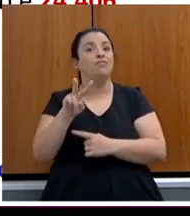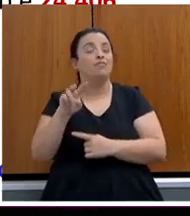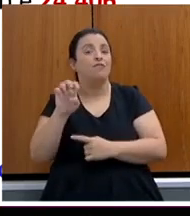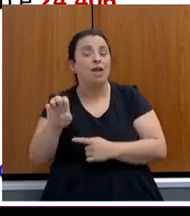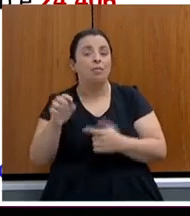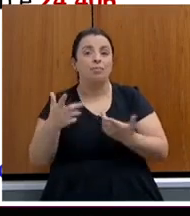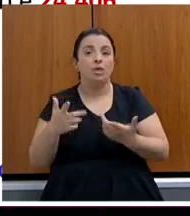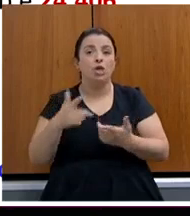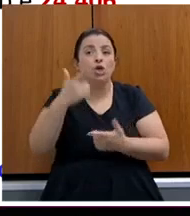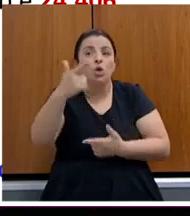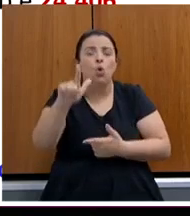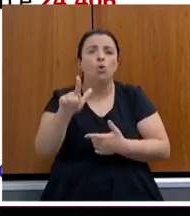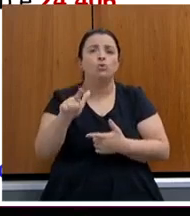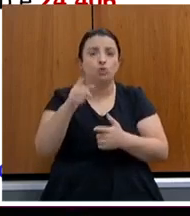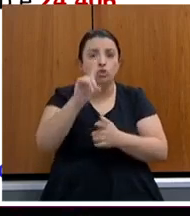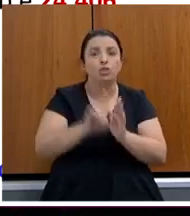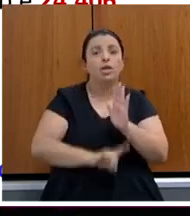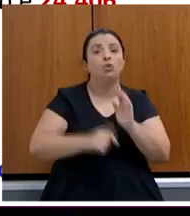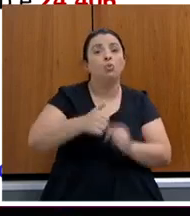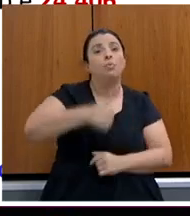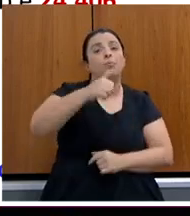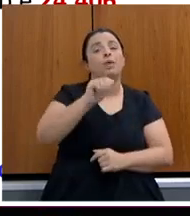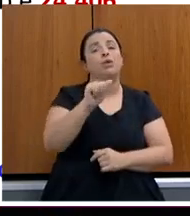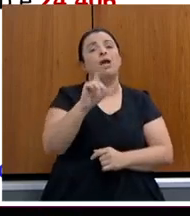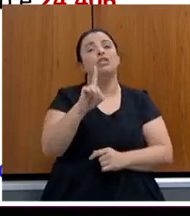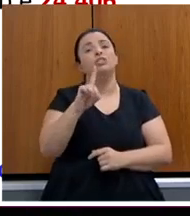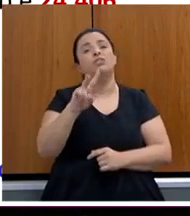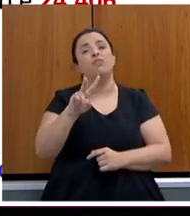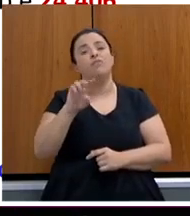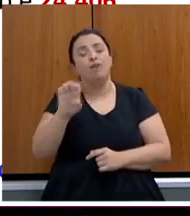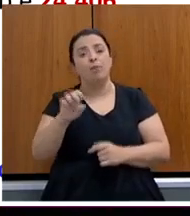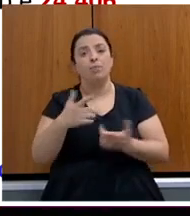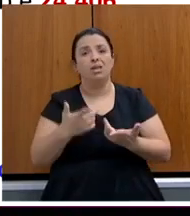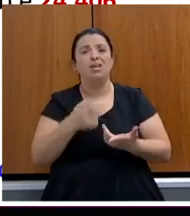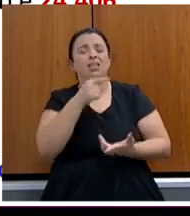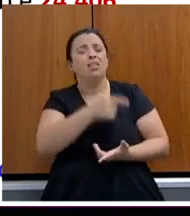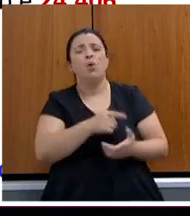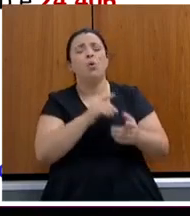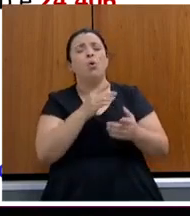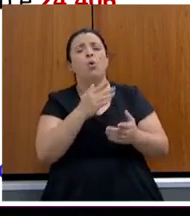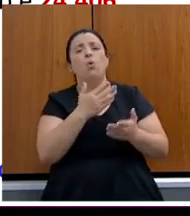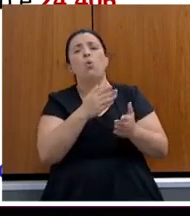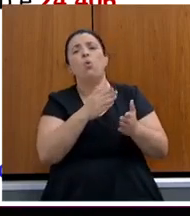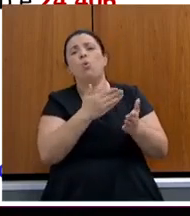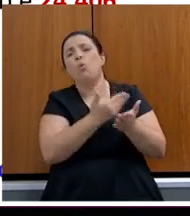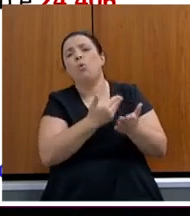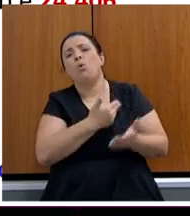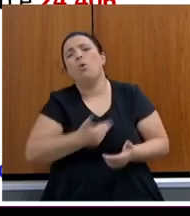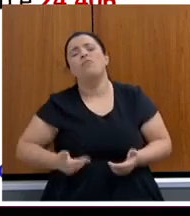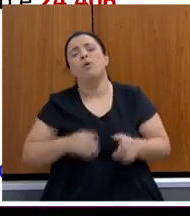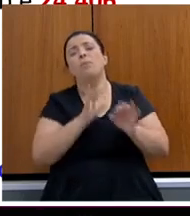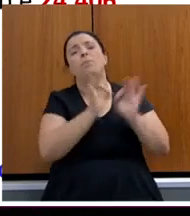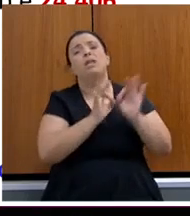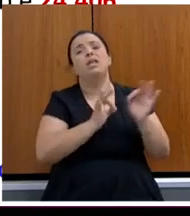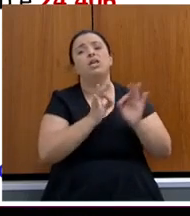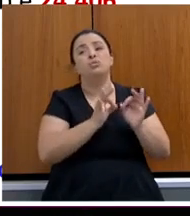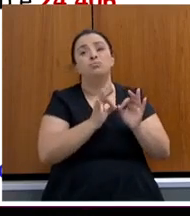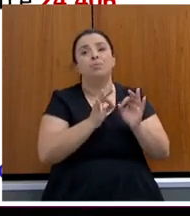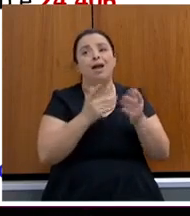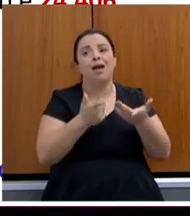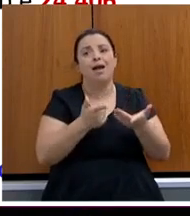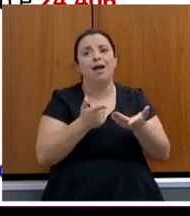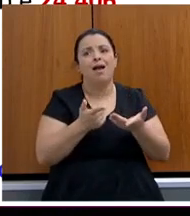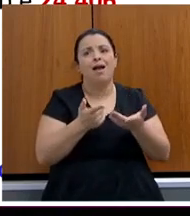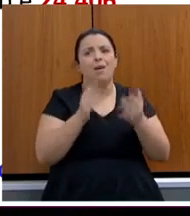advérbio então a pergunta é Qual é o planejamento do governo para atender esse direito também acrescentei uma demanda é muito